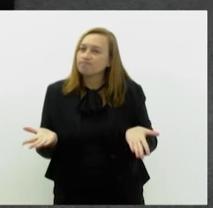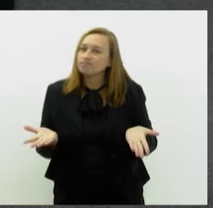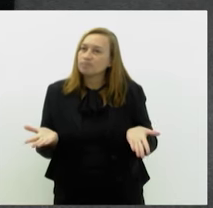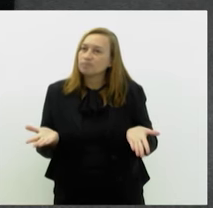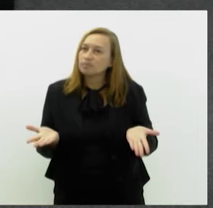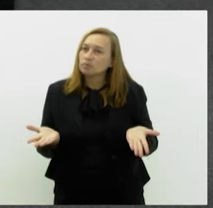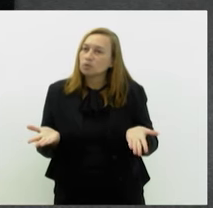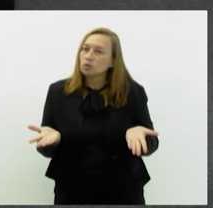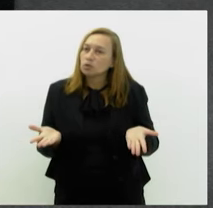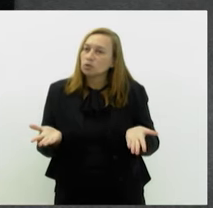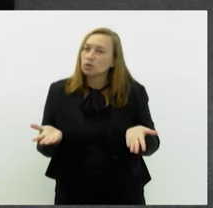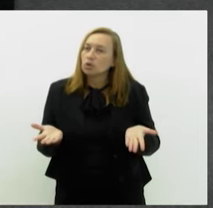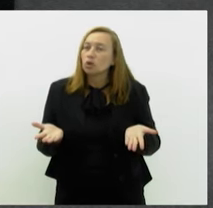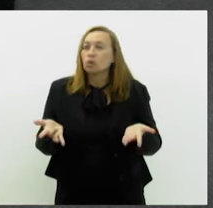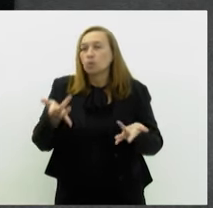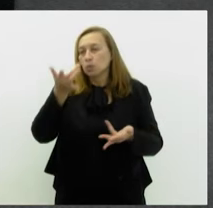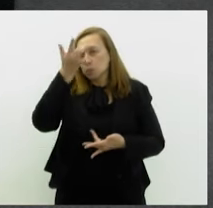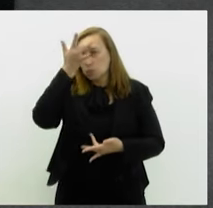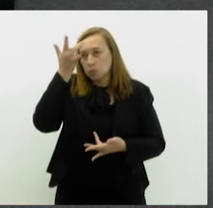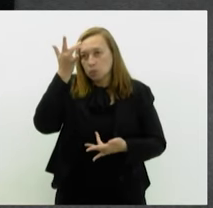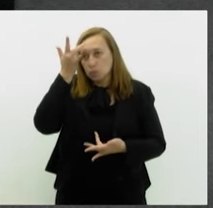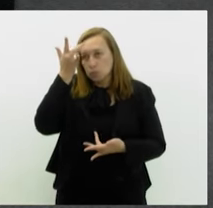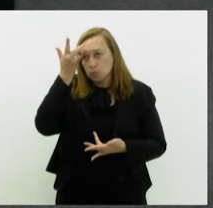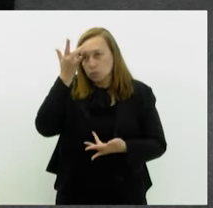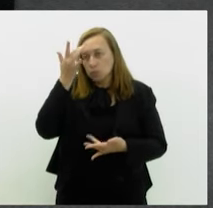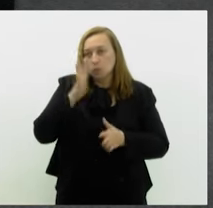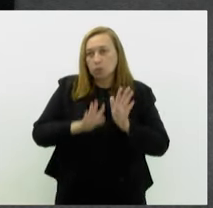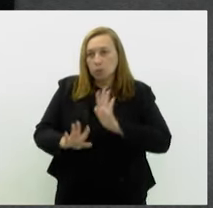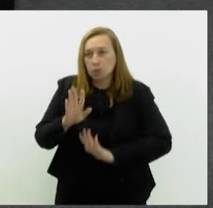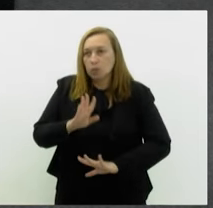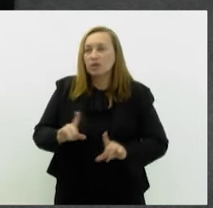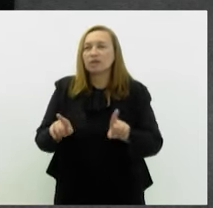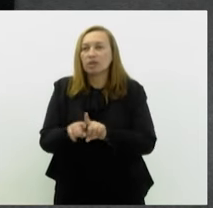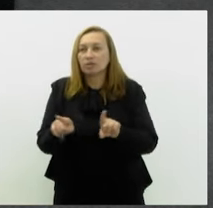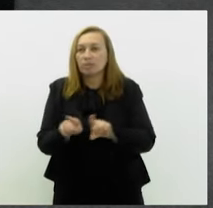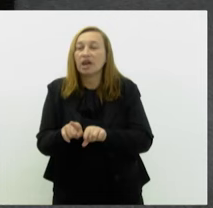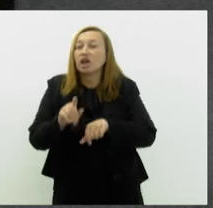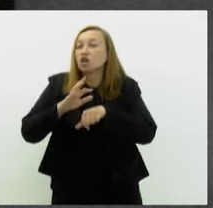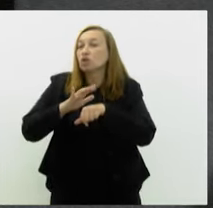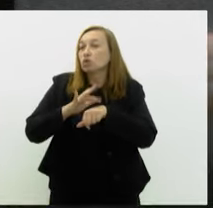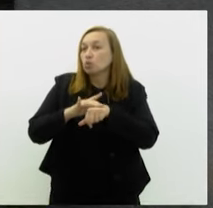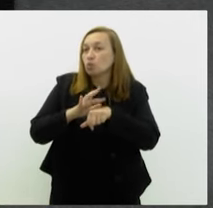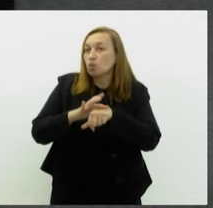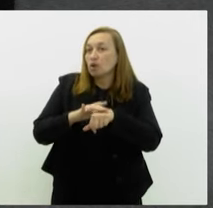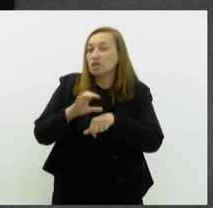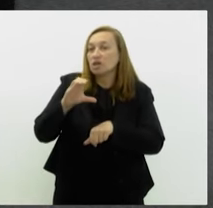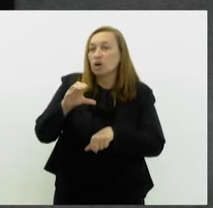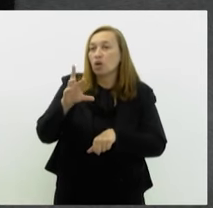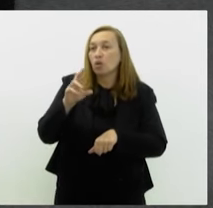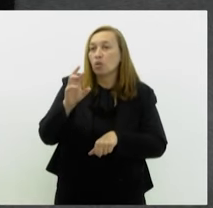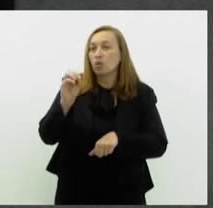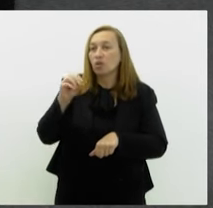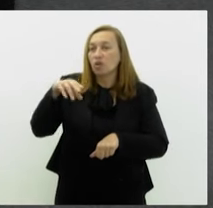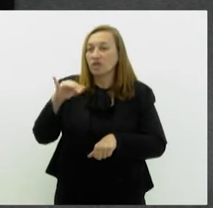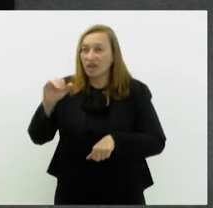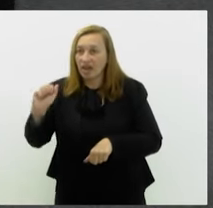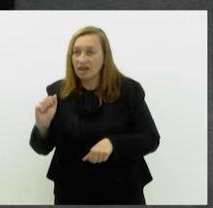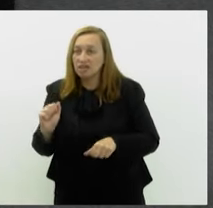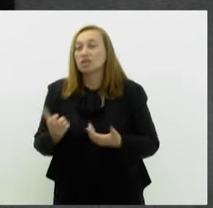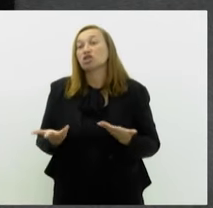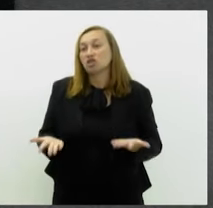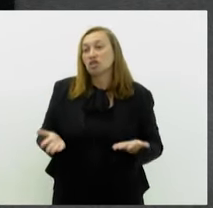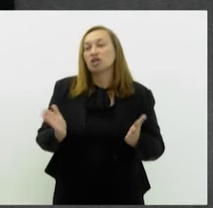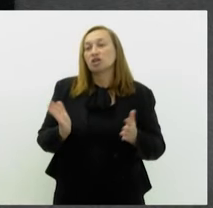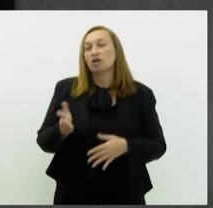cuidados na saúde mental e também doenças crônicas. O bilhete único, ele cria